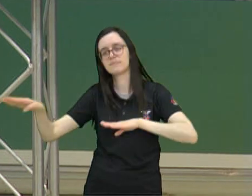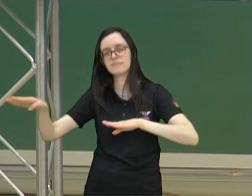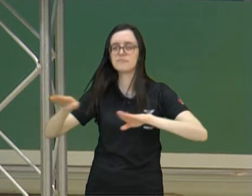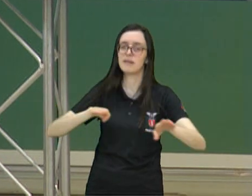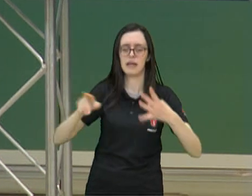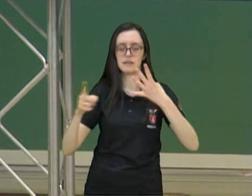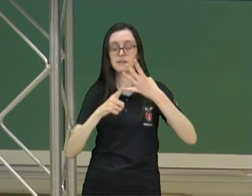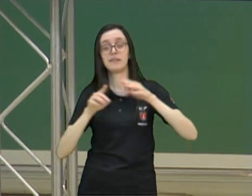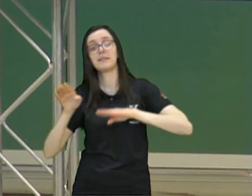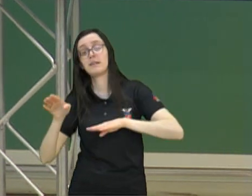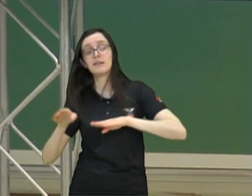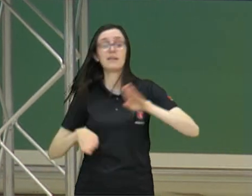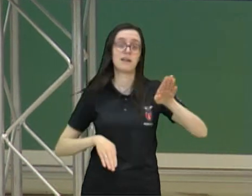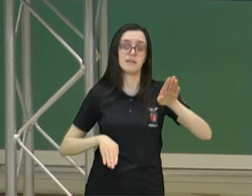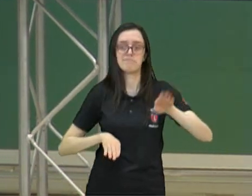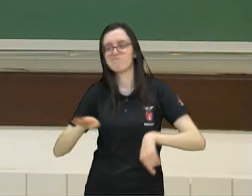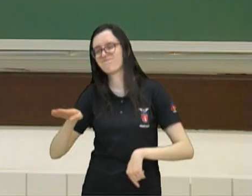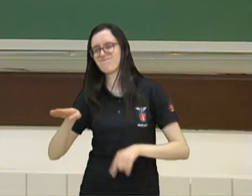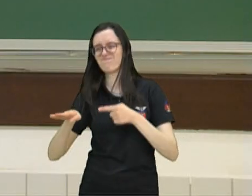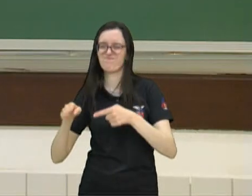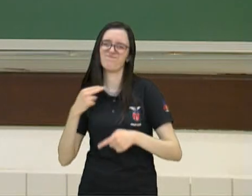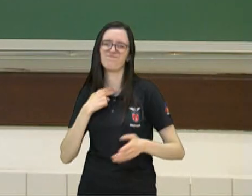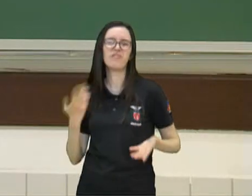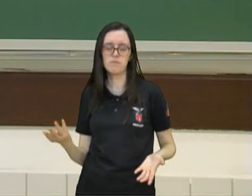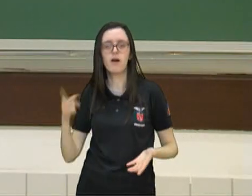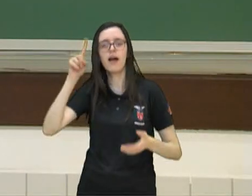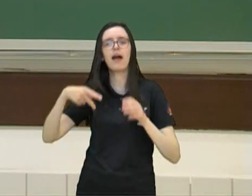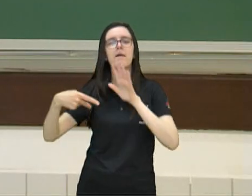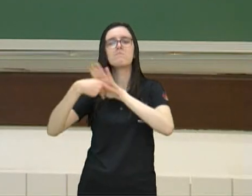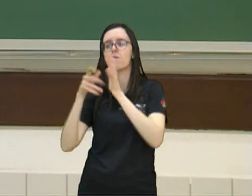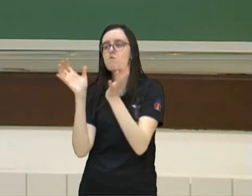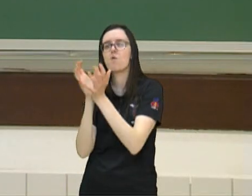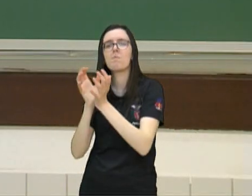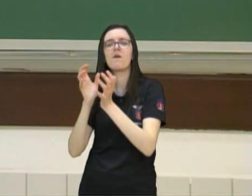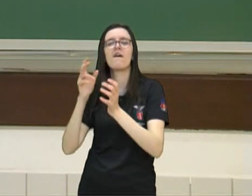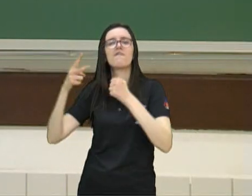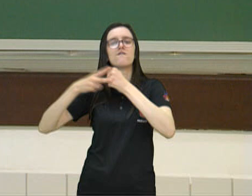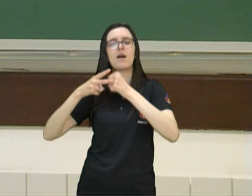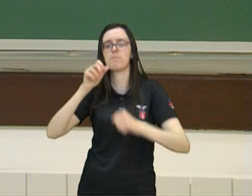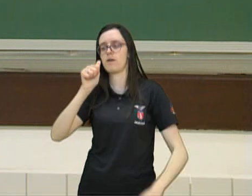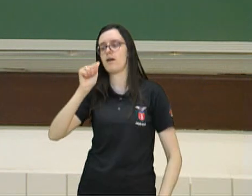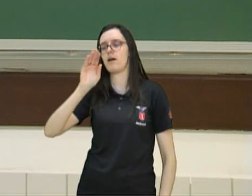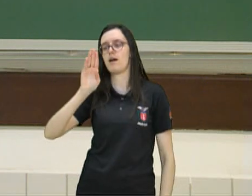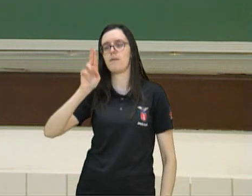são verbos abundantes. O que são verbos abundantes mesmo, professor? São